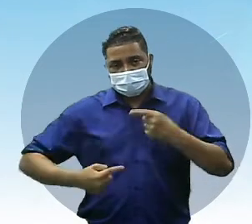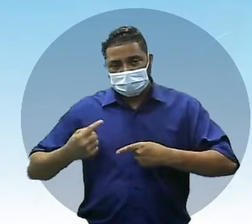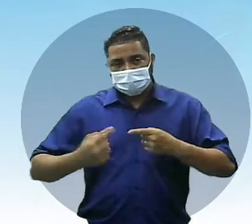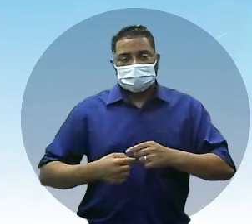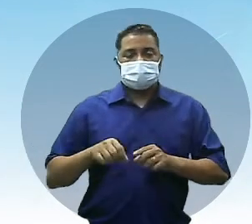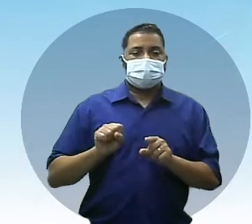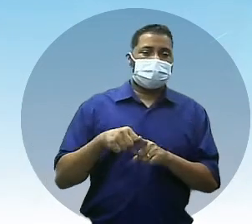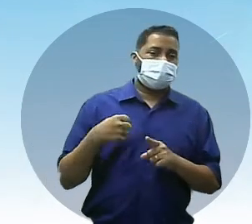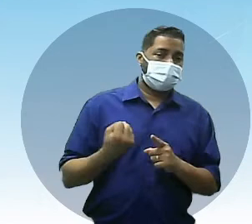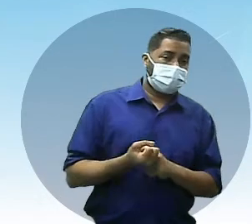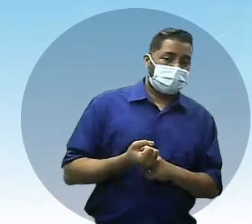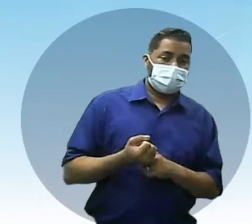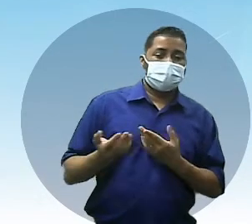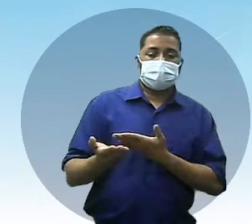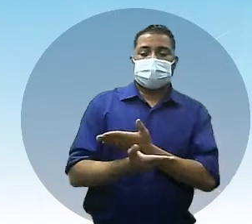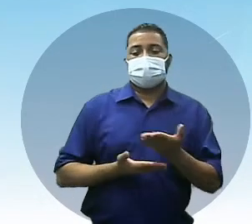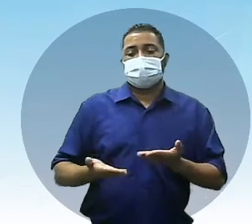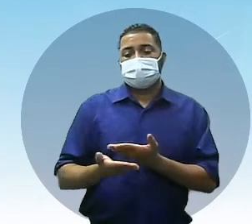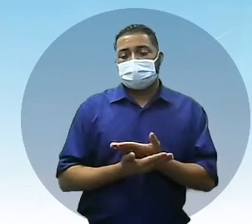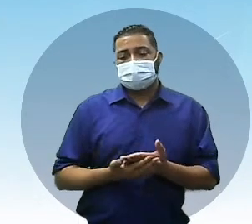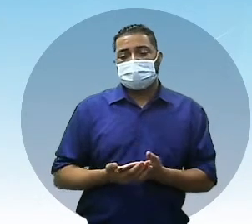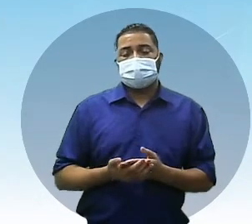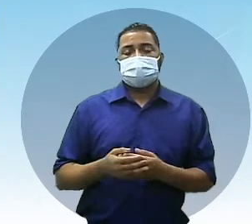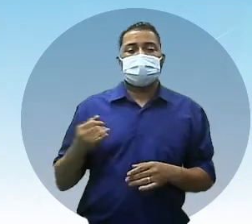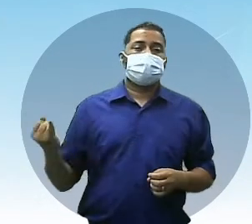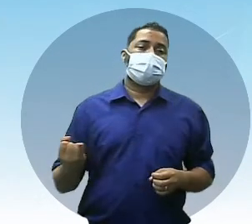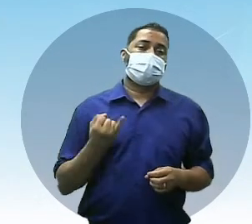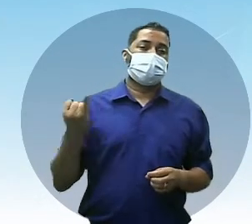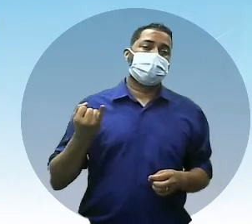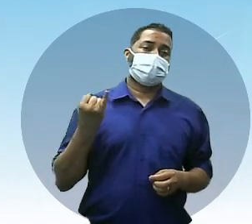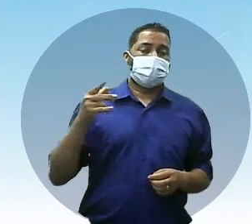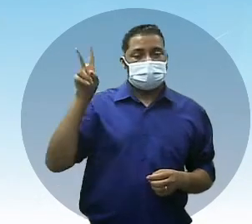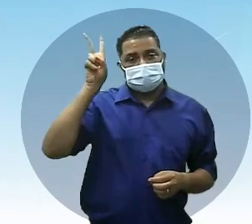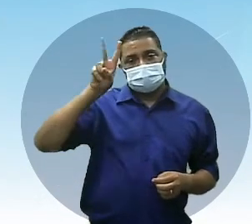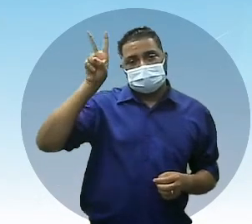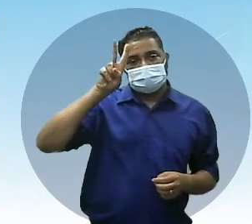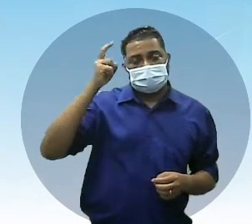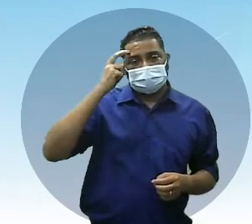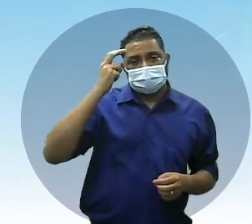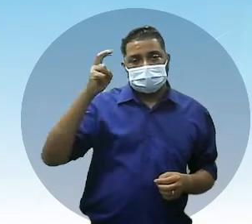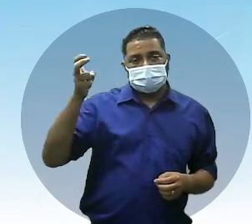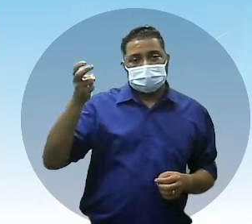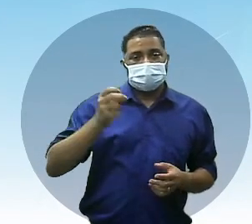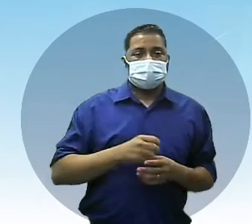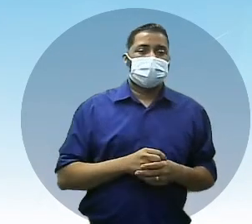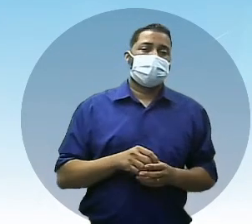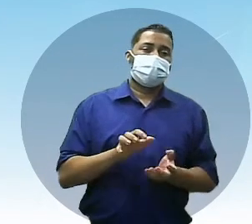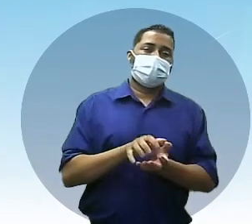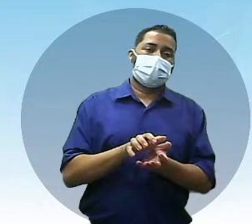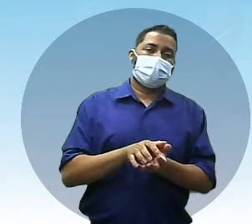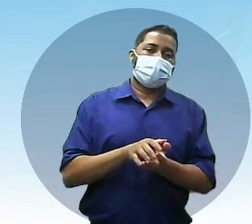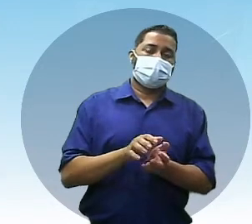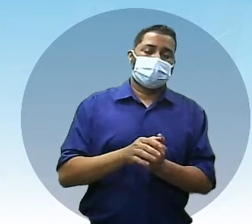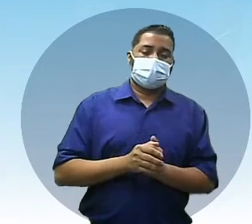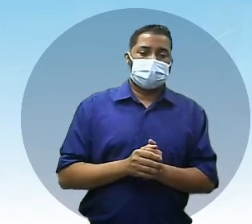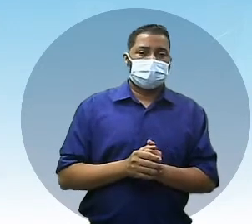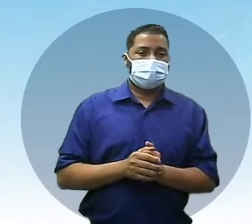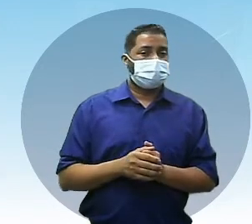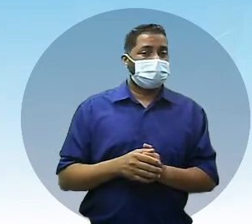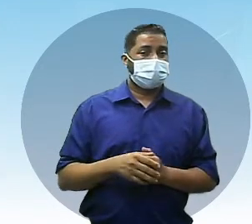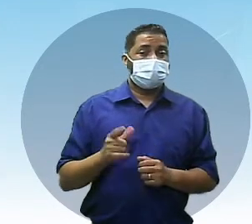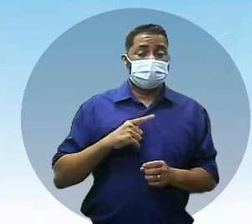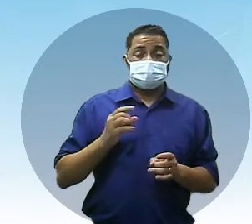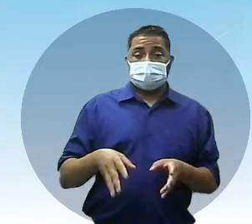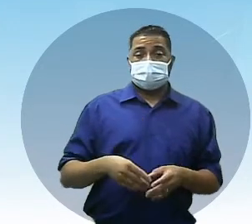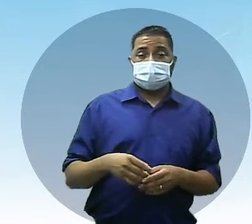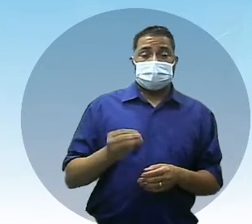questões sociais envolvendo figuras importantes da história e da cultura pernambucana. Não deixa de conferir lá